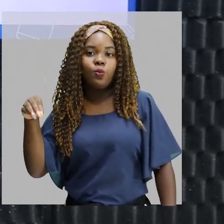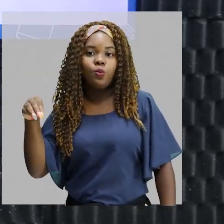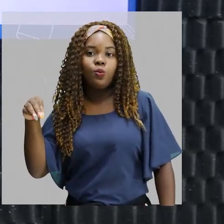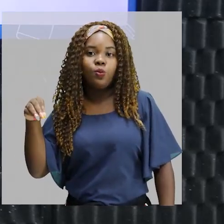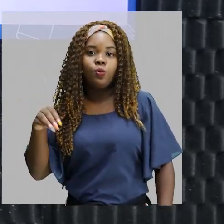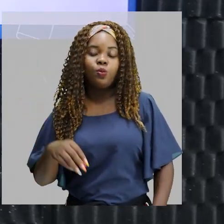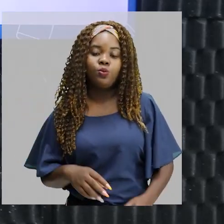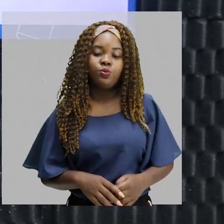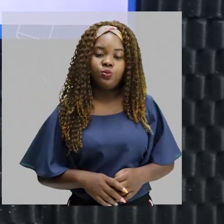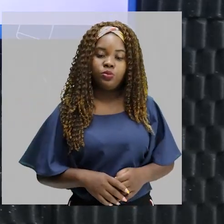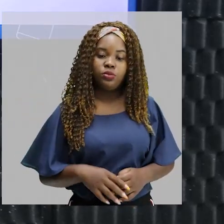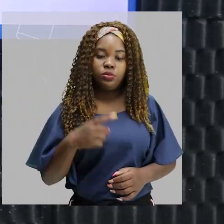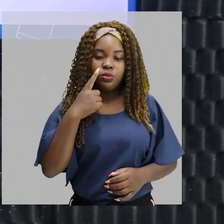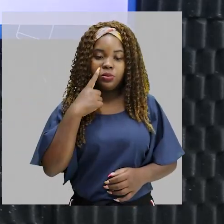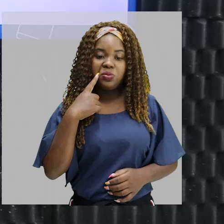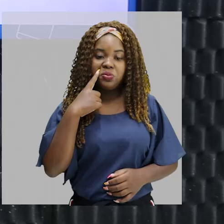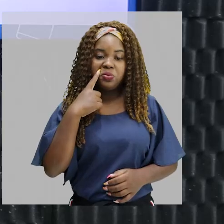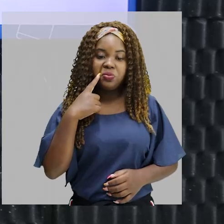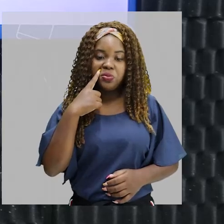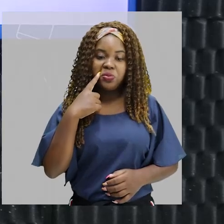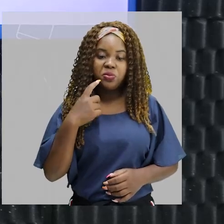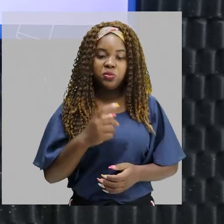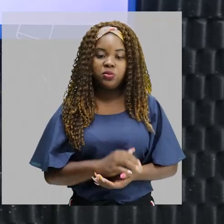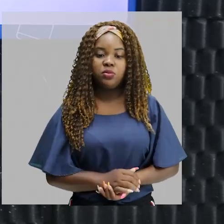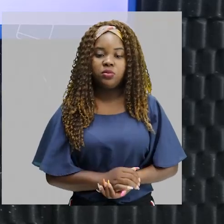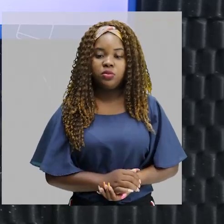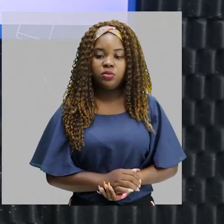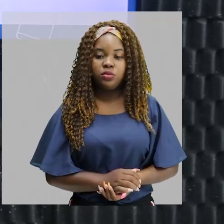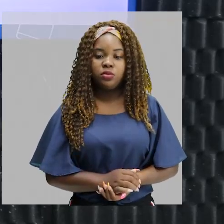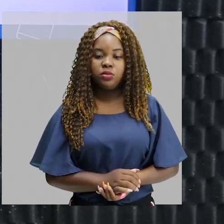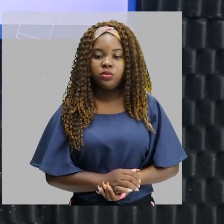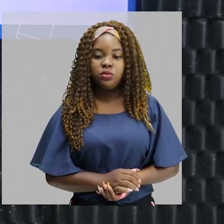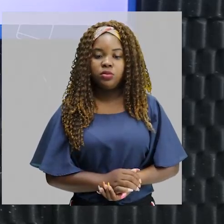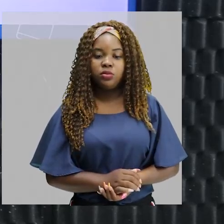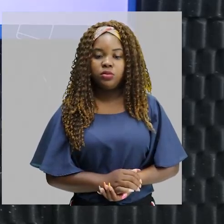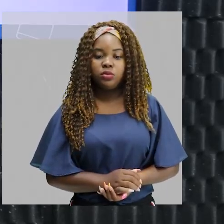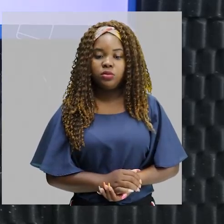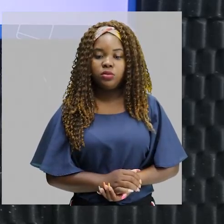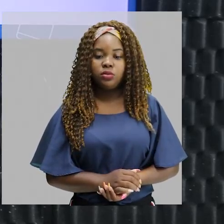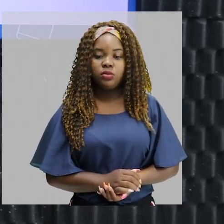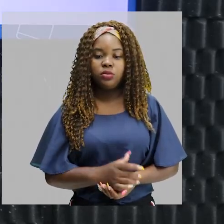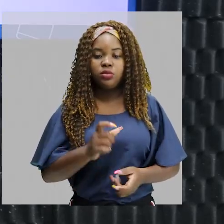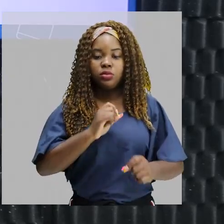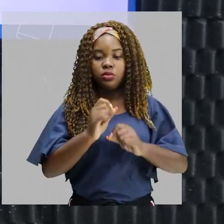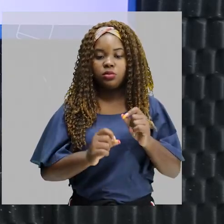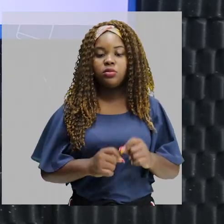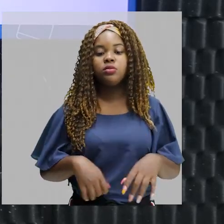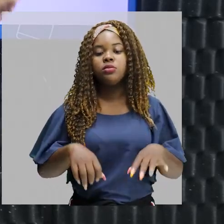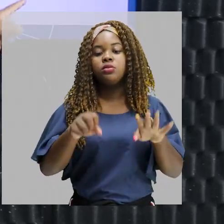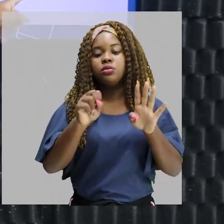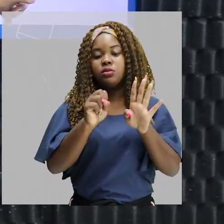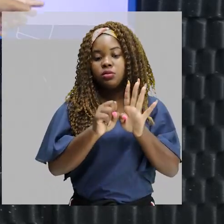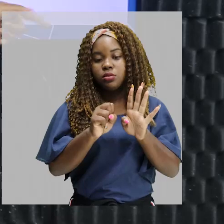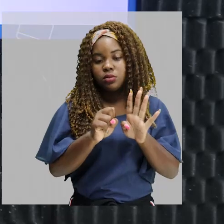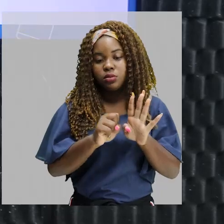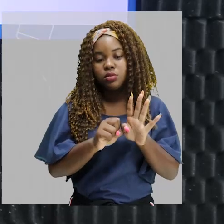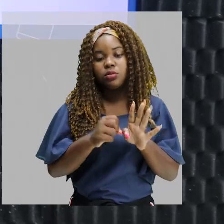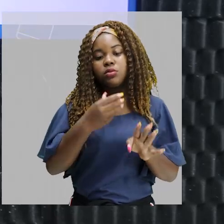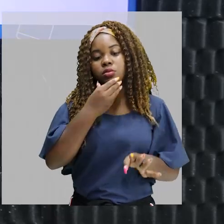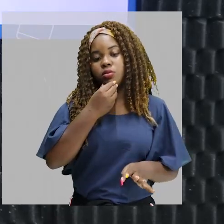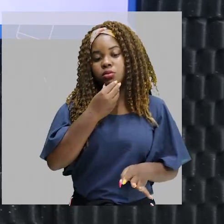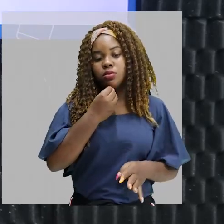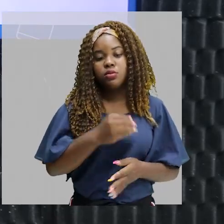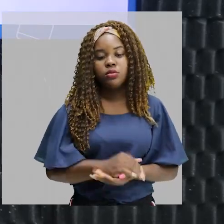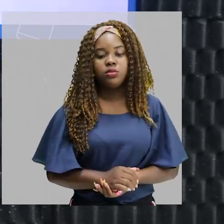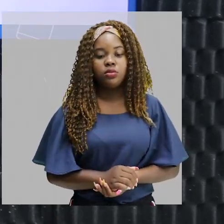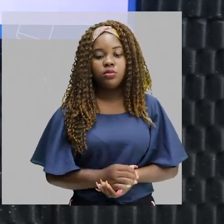fica ningum, quando ele está à frente, diante, tá? De um substantivo masculino singular, como